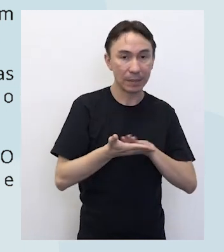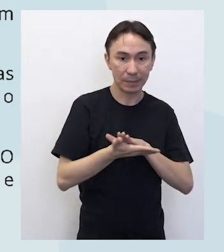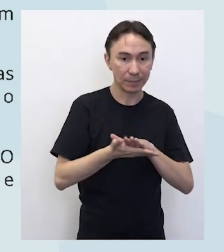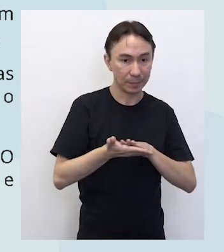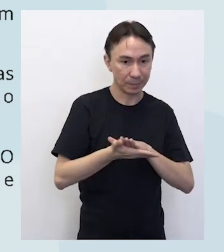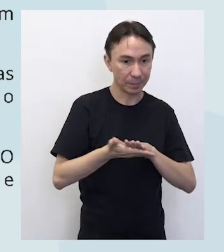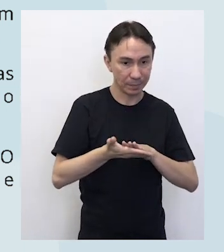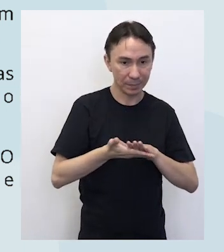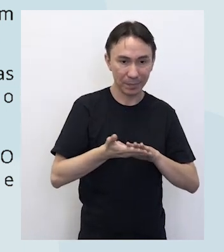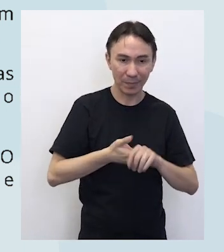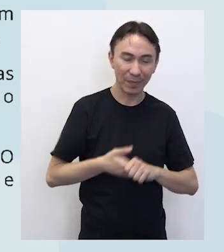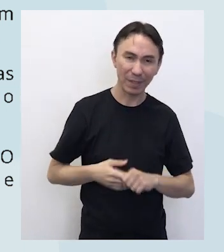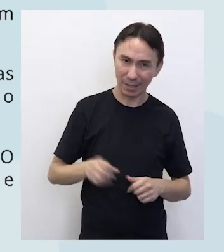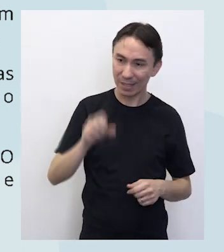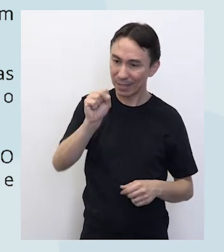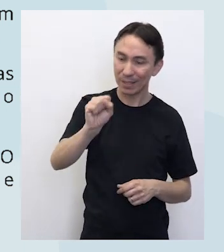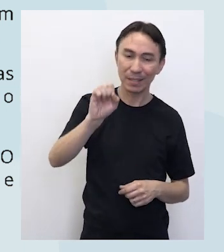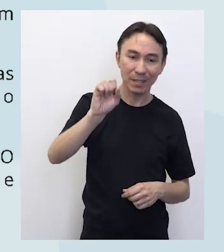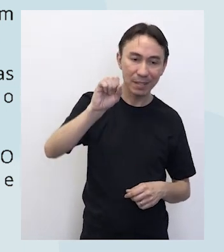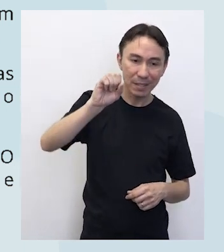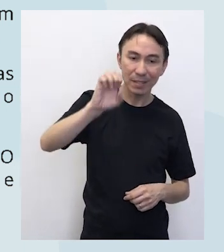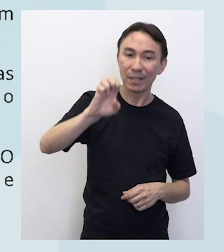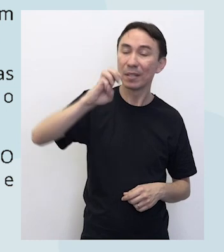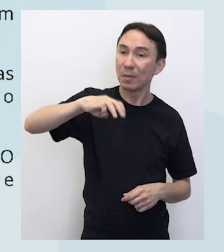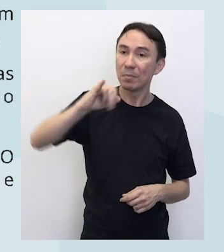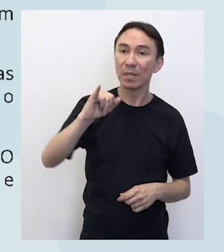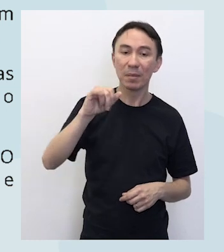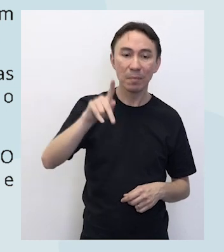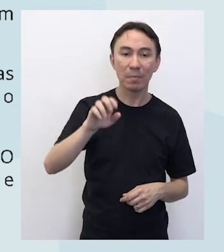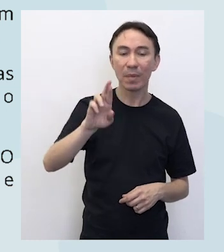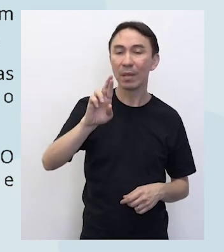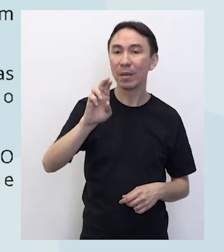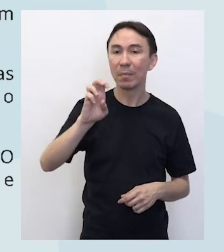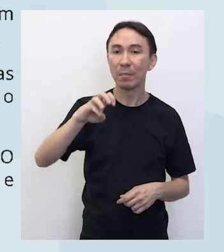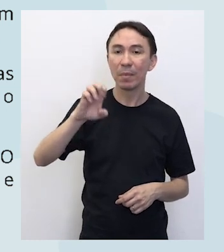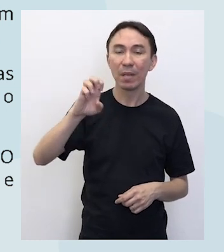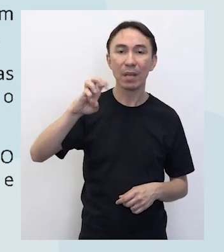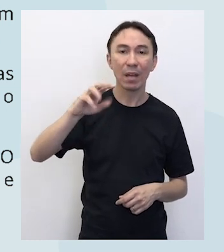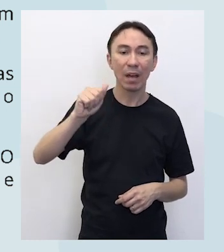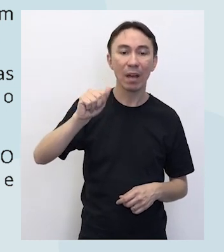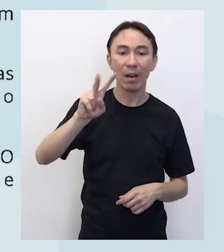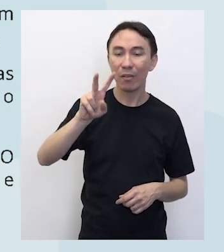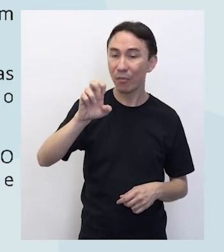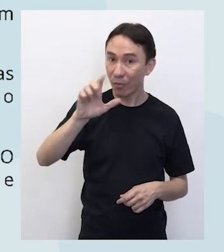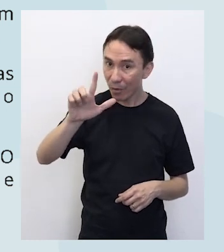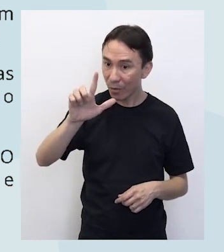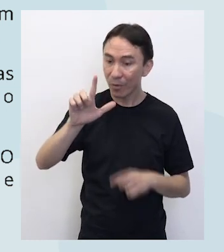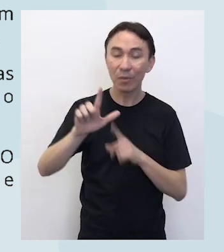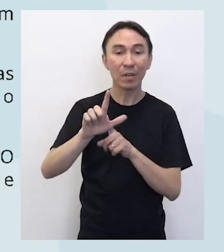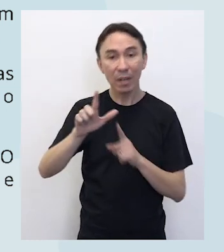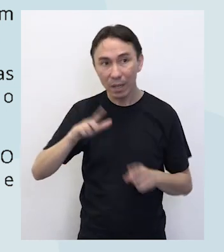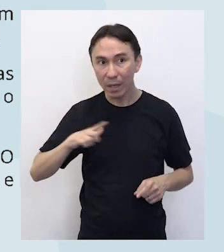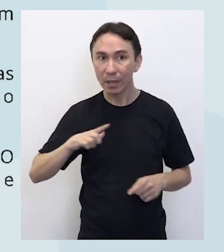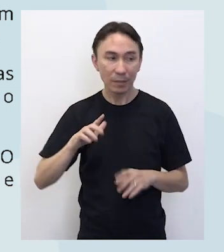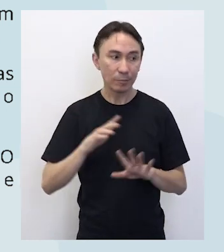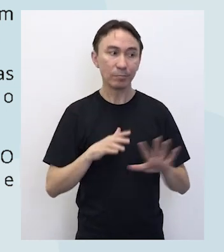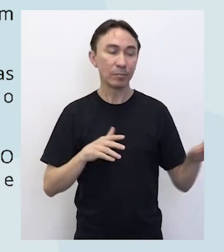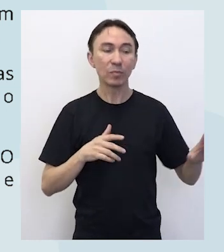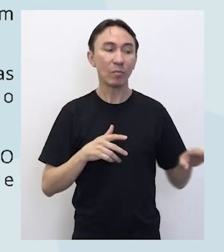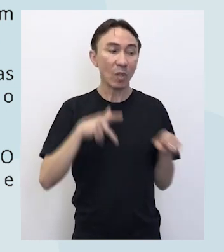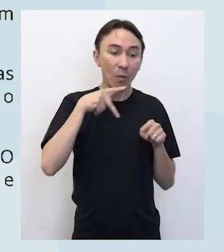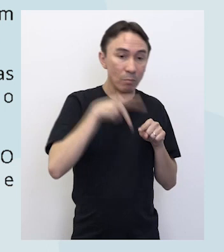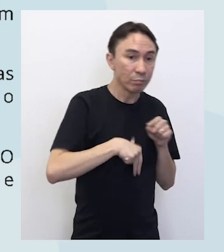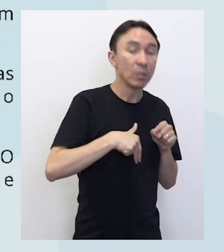quarta parede semipermeável, você tem a figura de um narrador, que ele interrompe a tempos, e tempos em tempos, a linha de